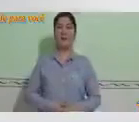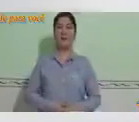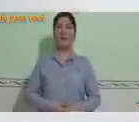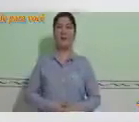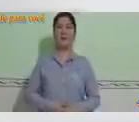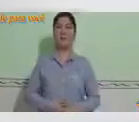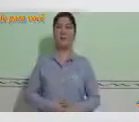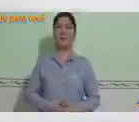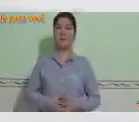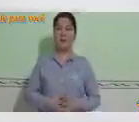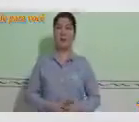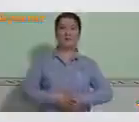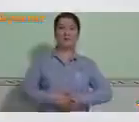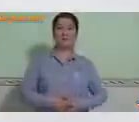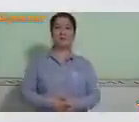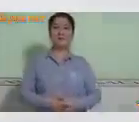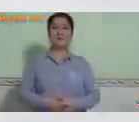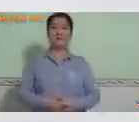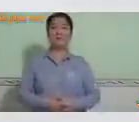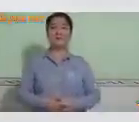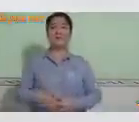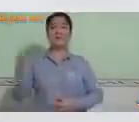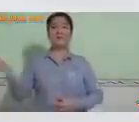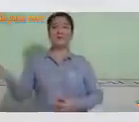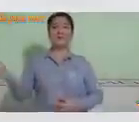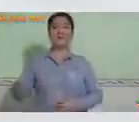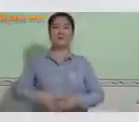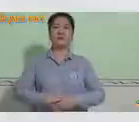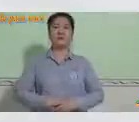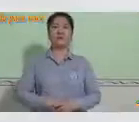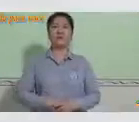o óleo na pele todos os dias, após o banho.